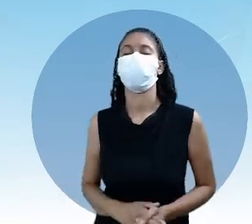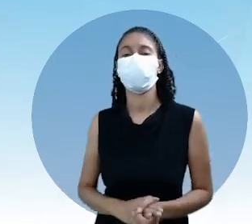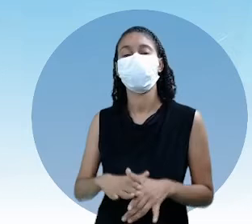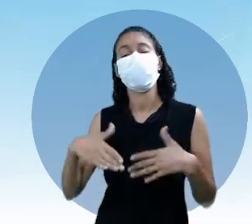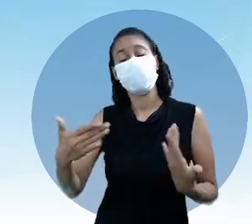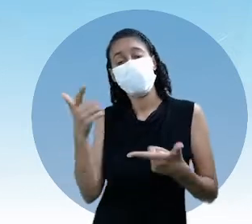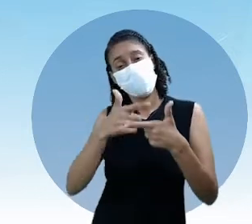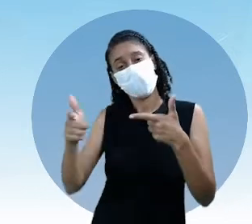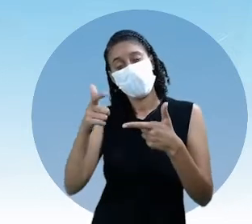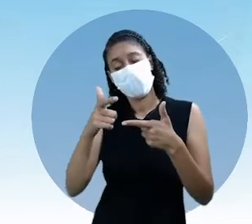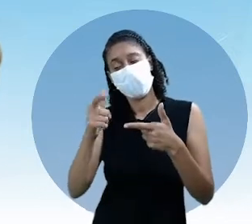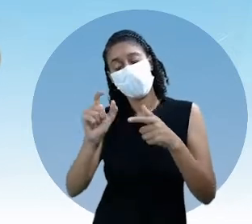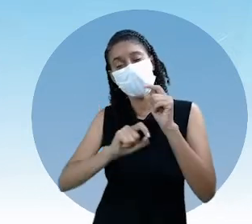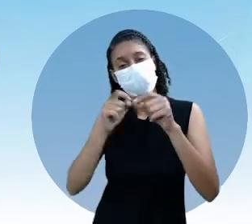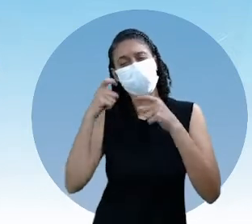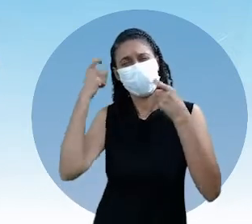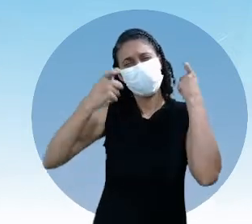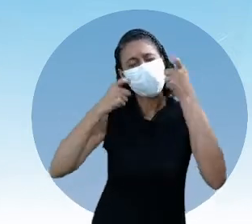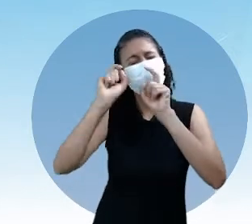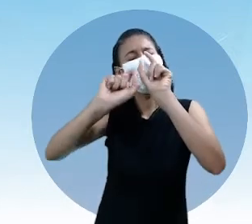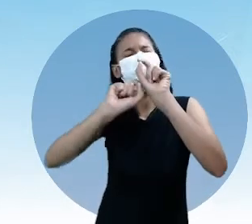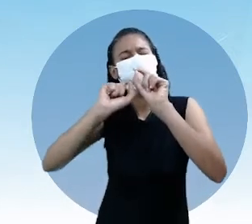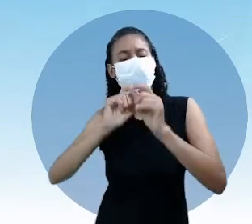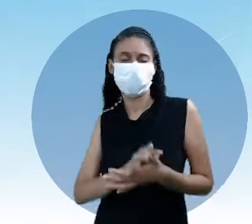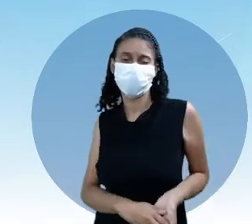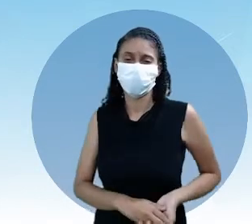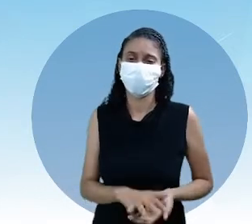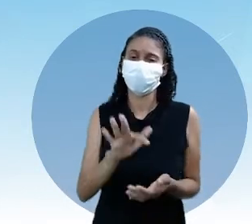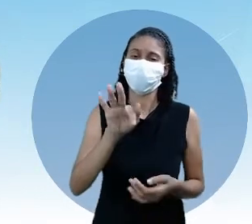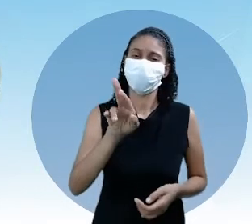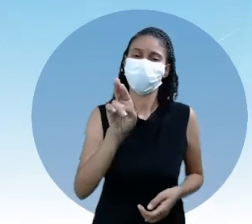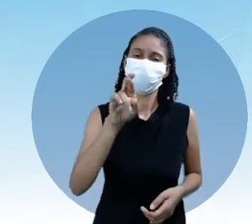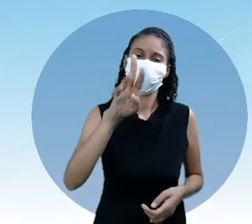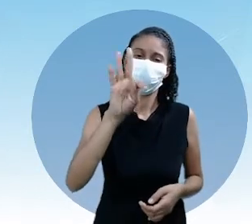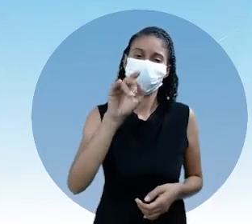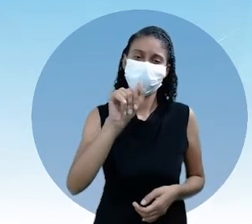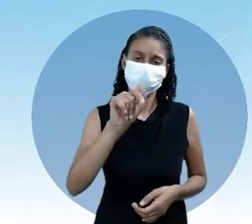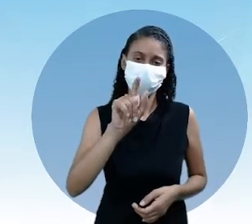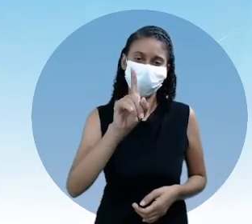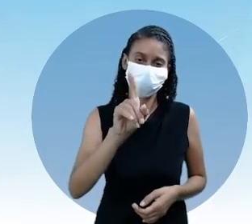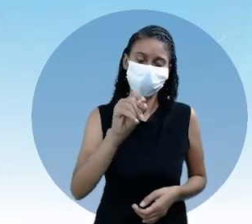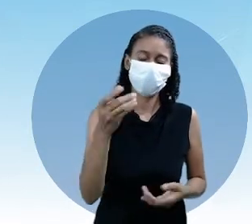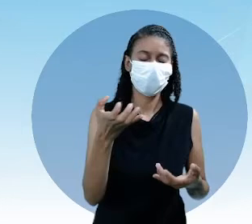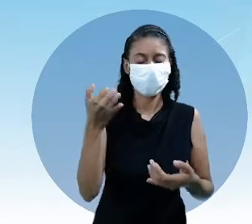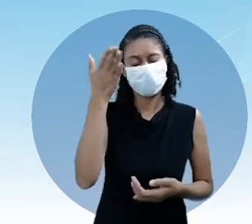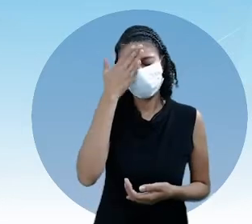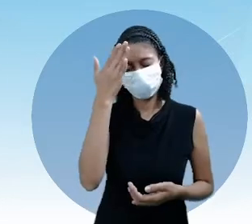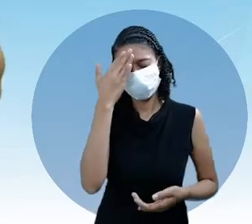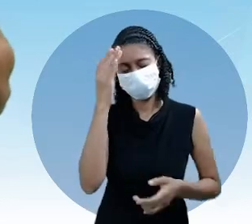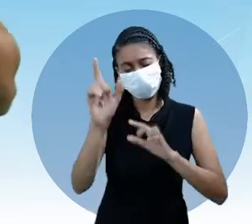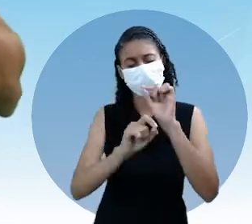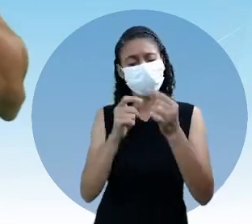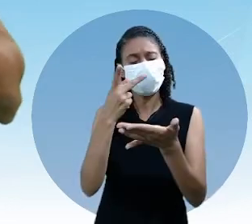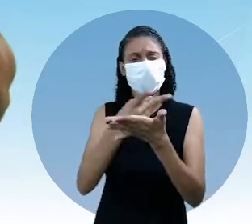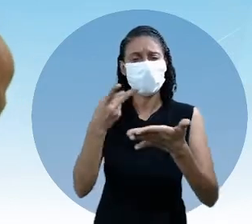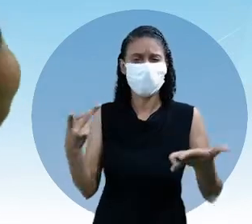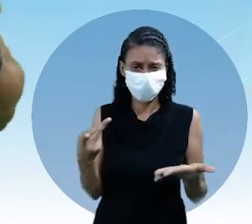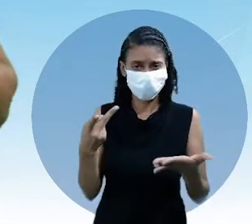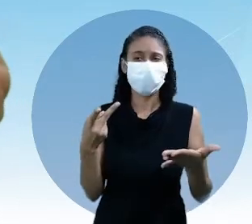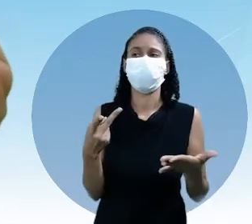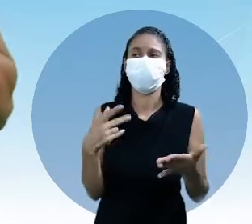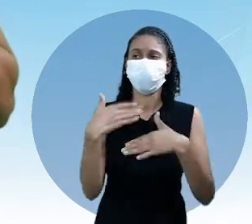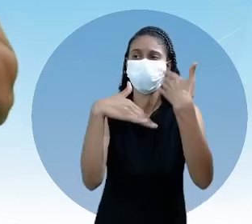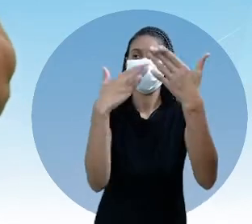grande preocupação de Furtado? Né? Entender as razões do subdesenvolvimento. Então, Paracelso Furtado, né, em seus